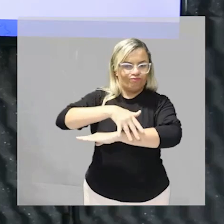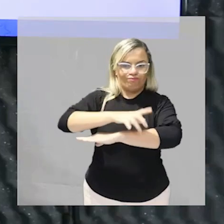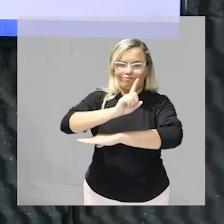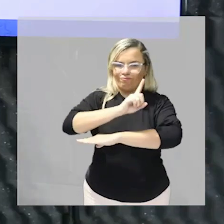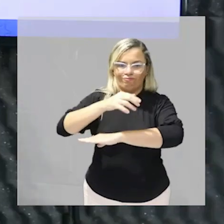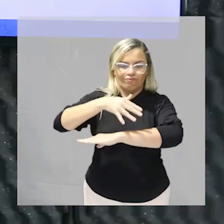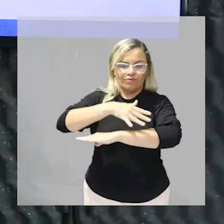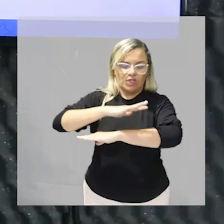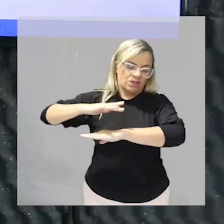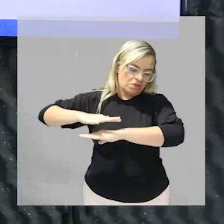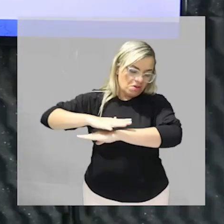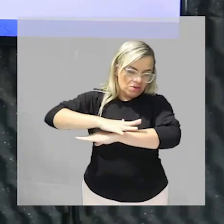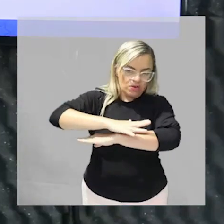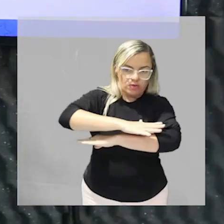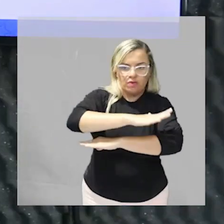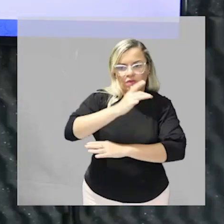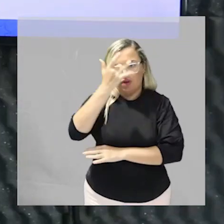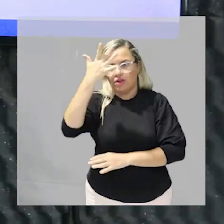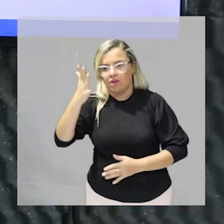superficialmente. Fácil, né?